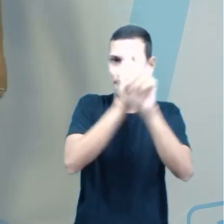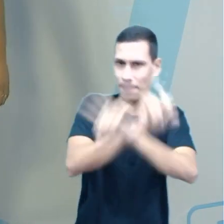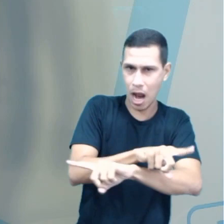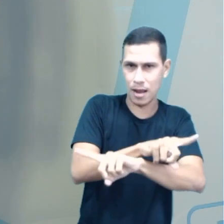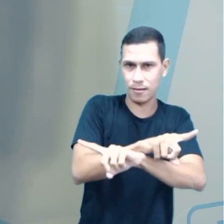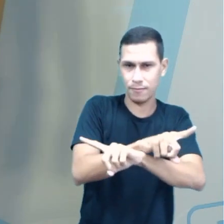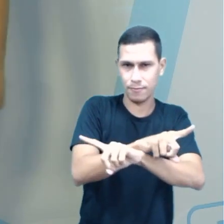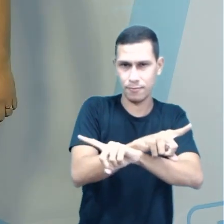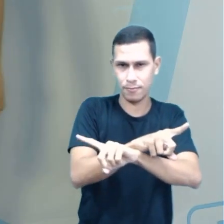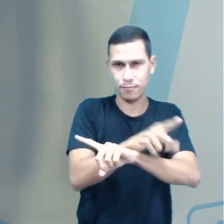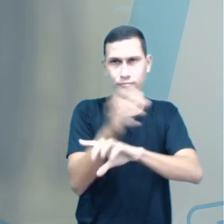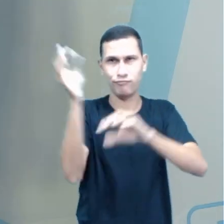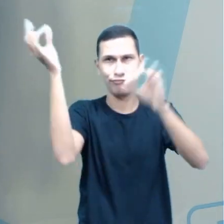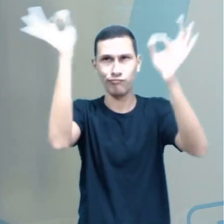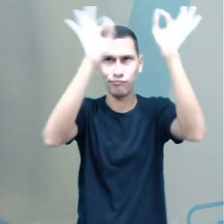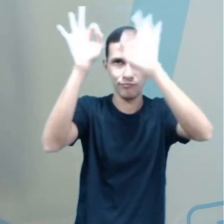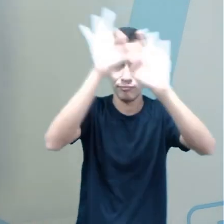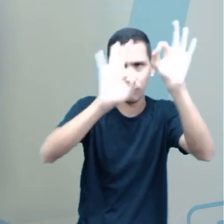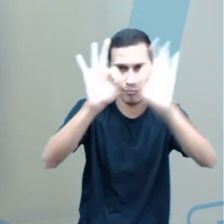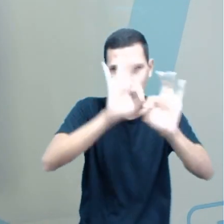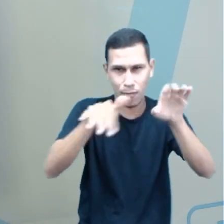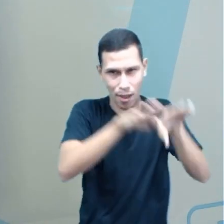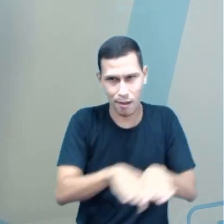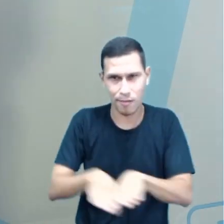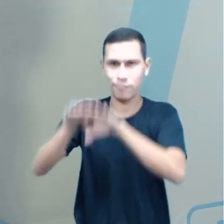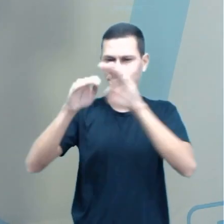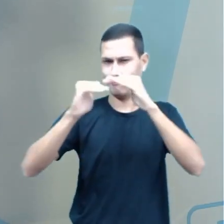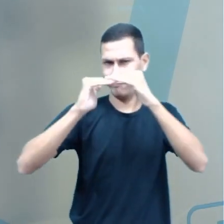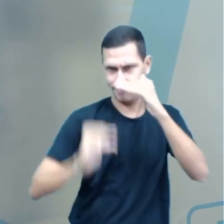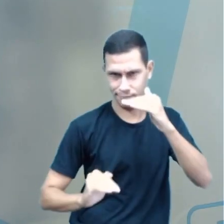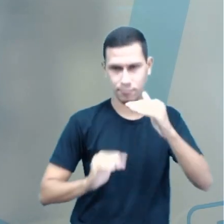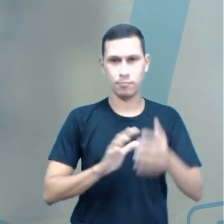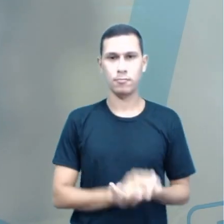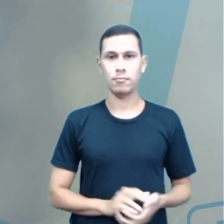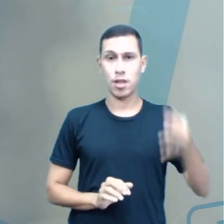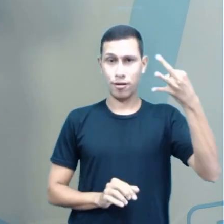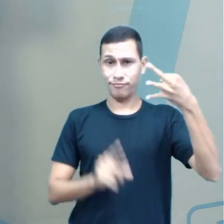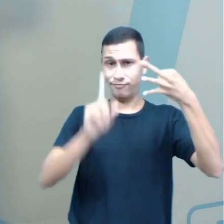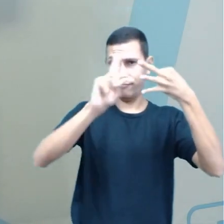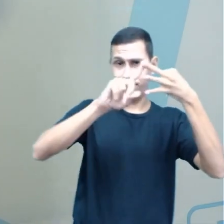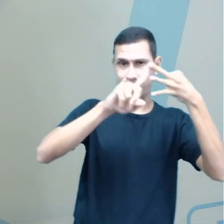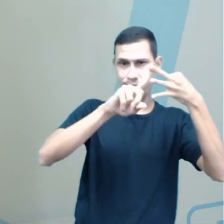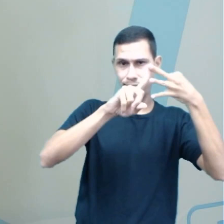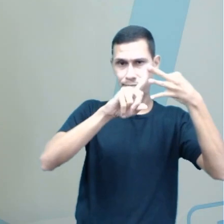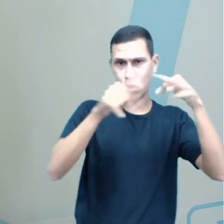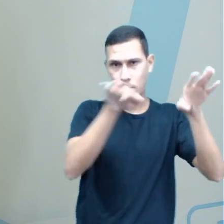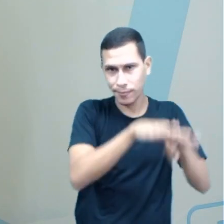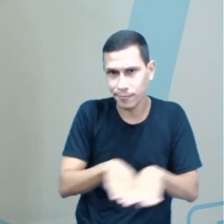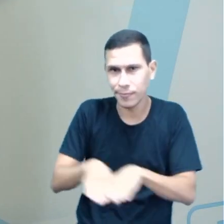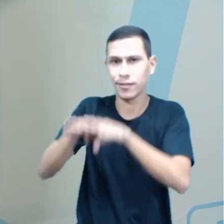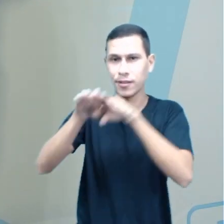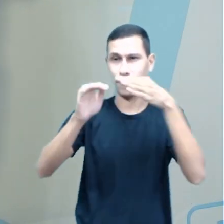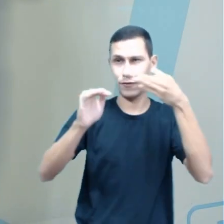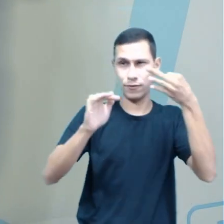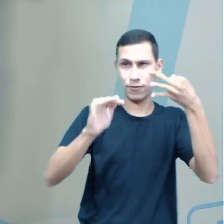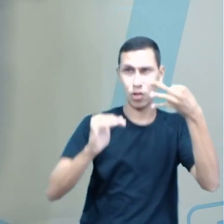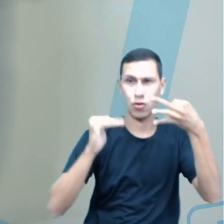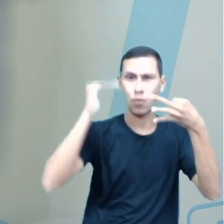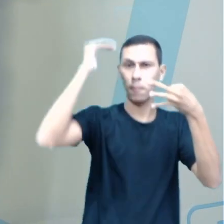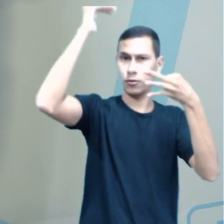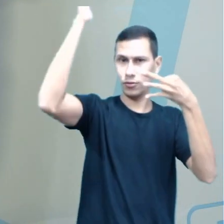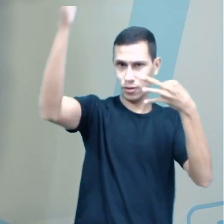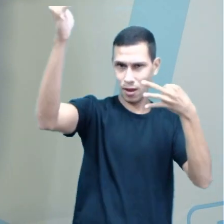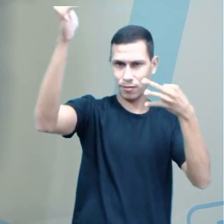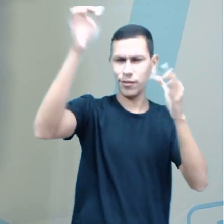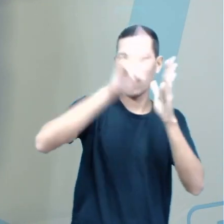o comparativo de inferioridade, certo? Comparativo de superioridade é um pouquinho mais complicado, porque tem